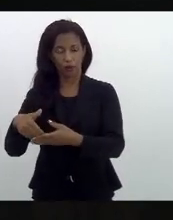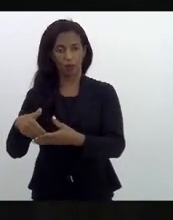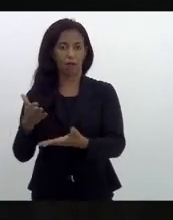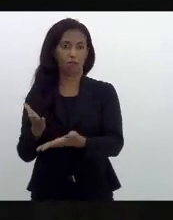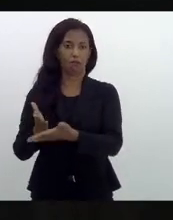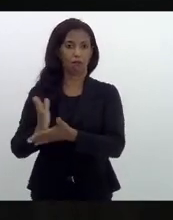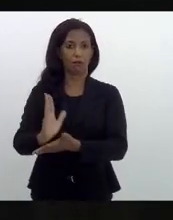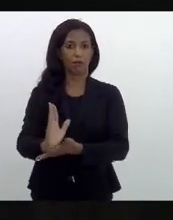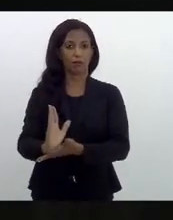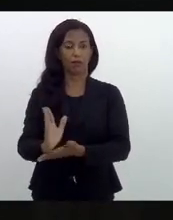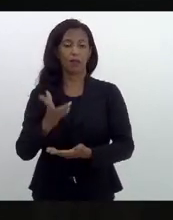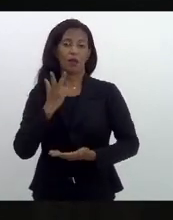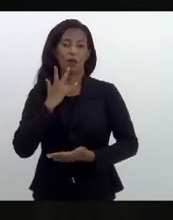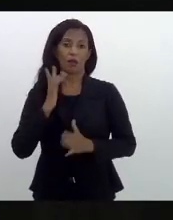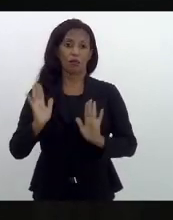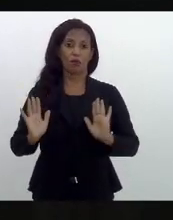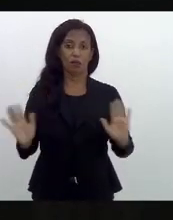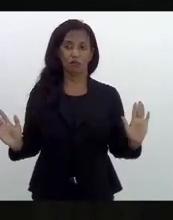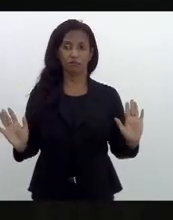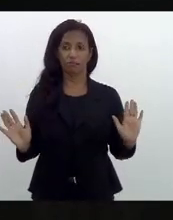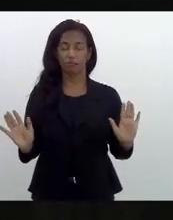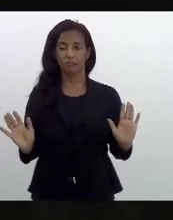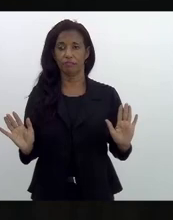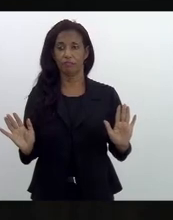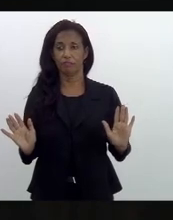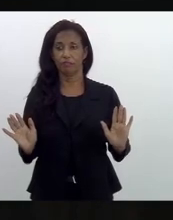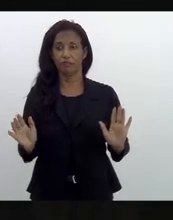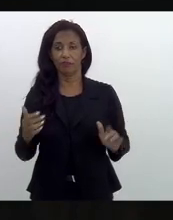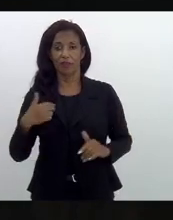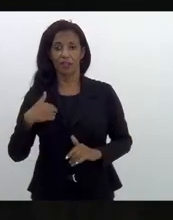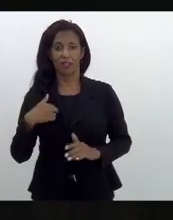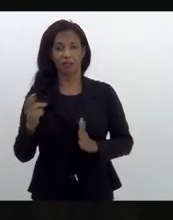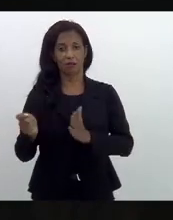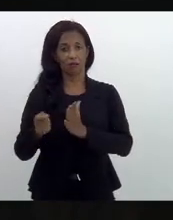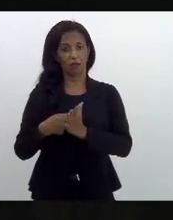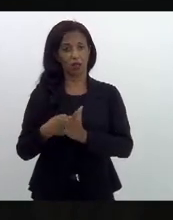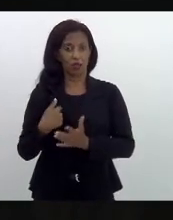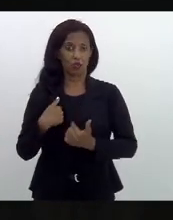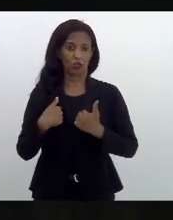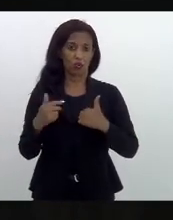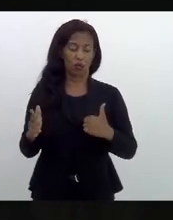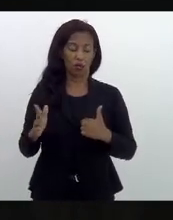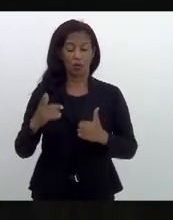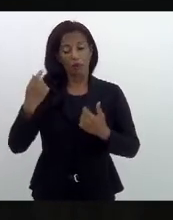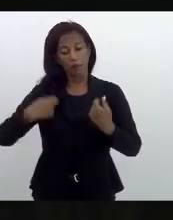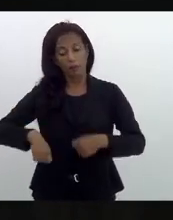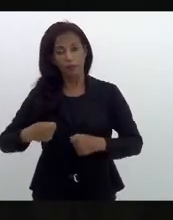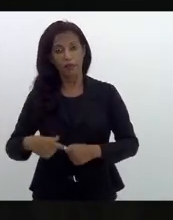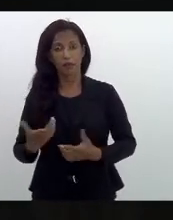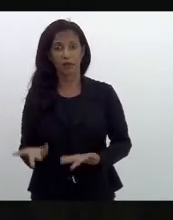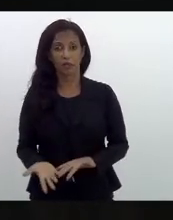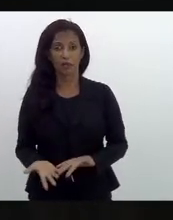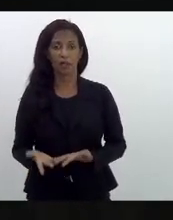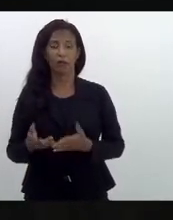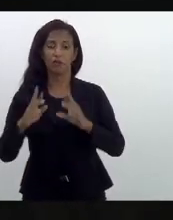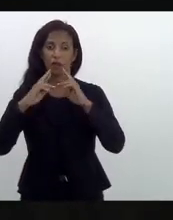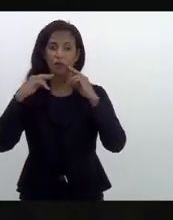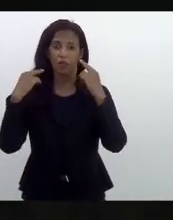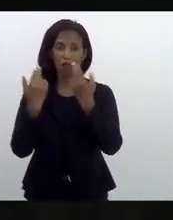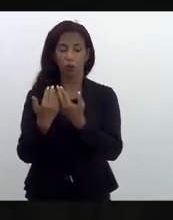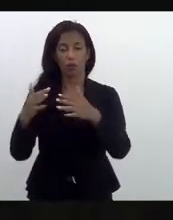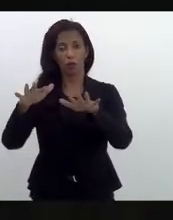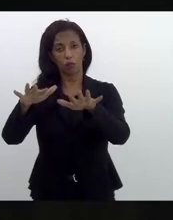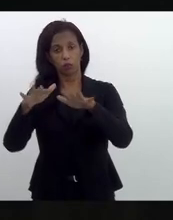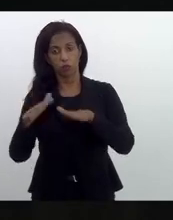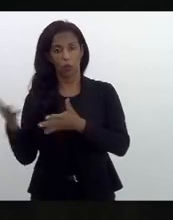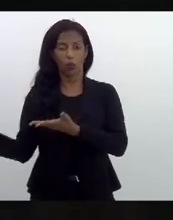aprovar agora dizer que e quem promulga sou eu mas sempre temos que fazer como eu disse fazer audiências públicas chamar o